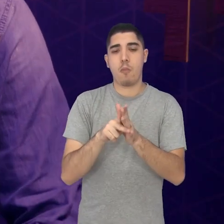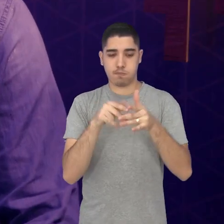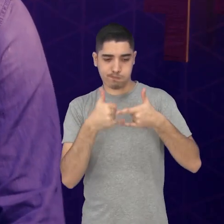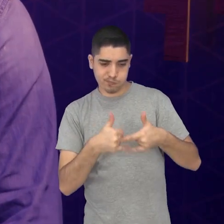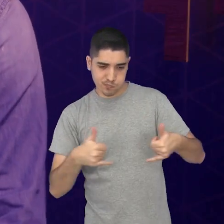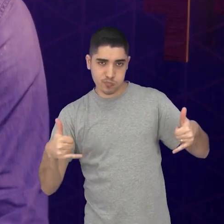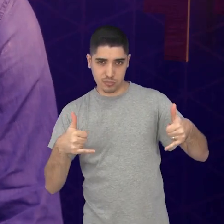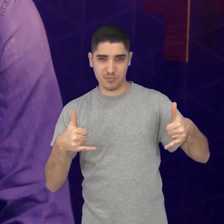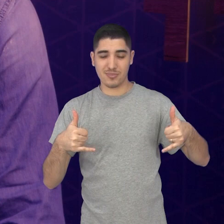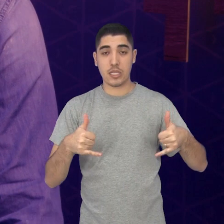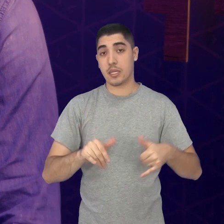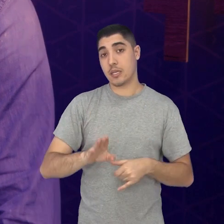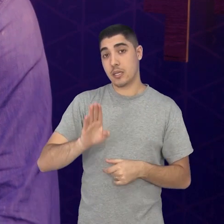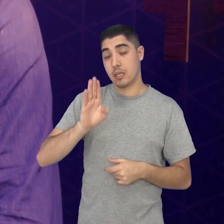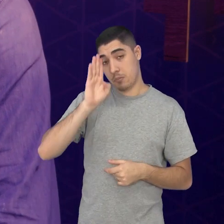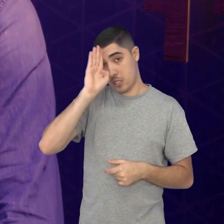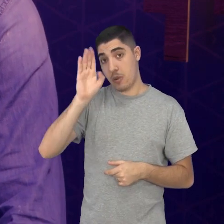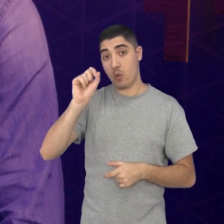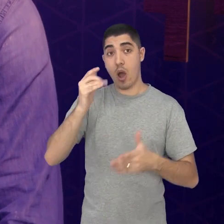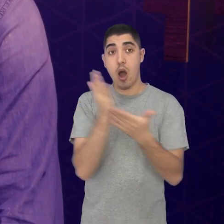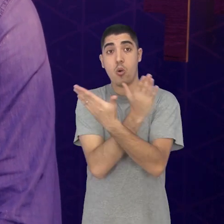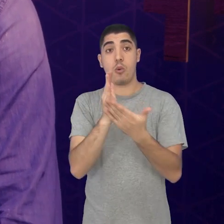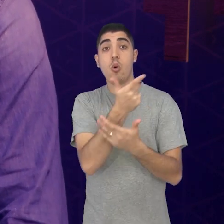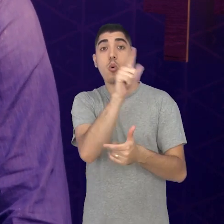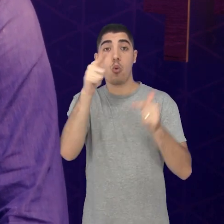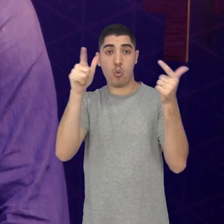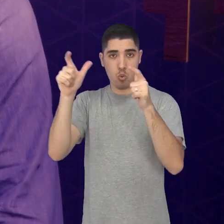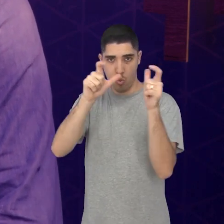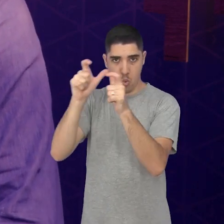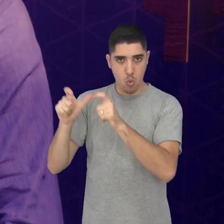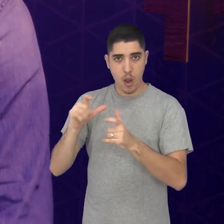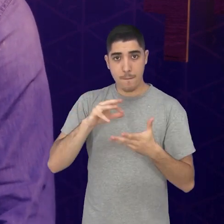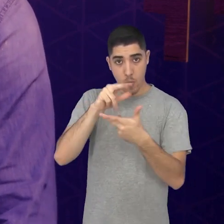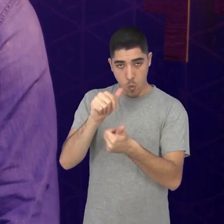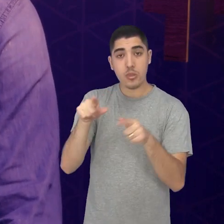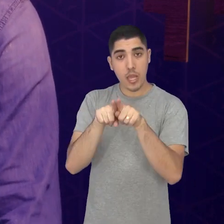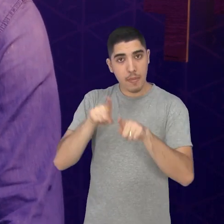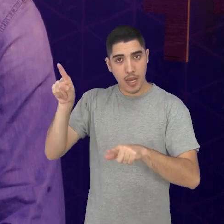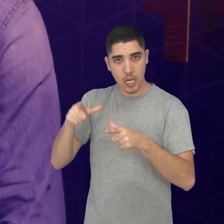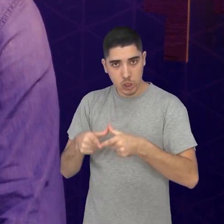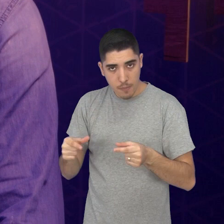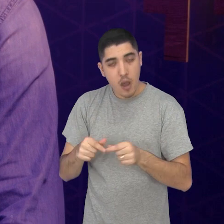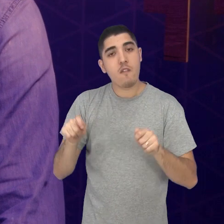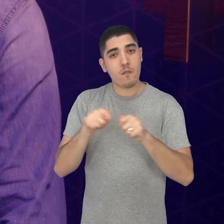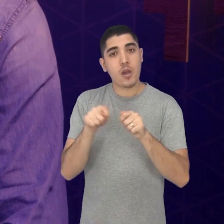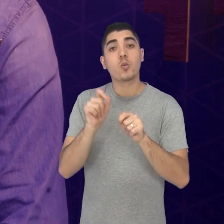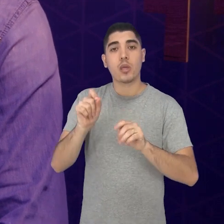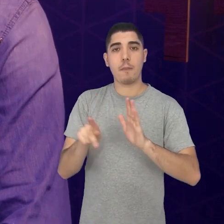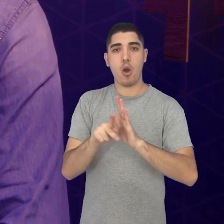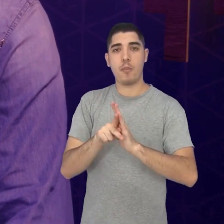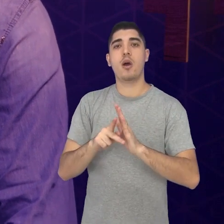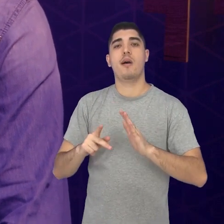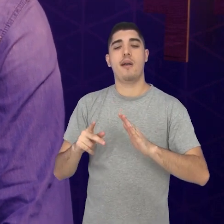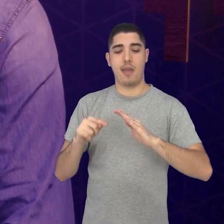energia elétrica. E inclusive tem alguns lugares do mundo, no Japão também, que eles colocam placa